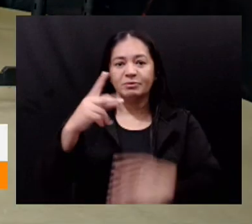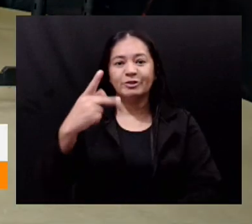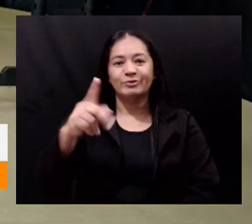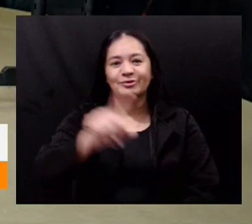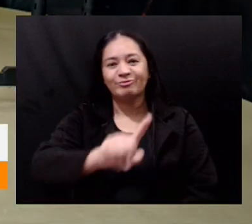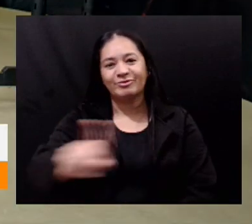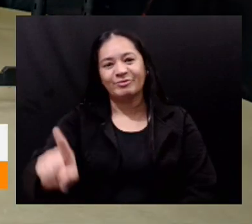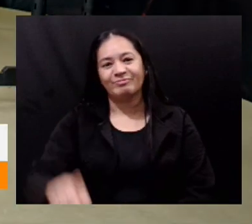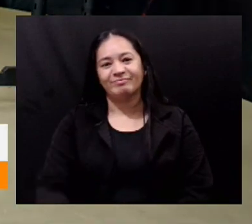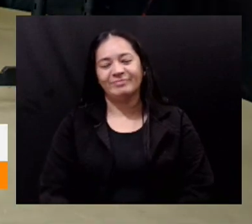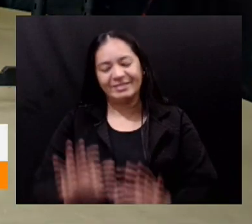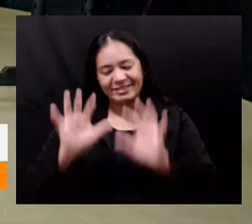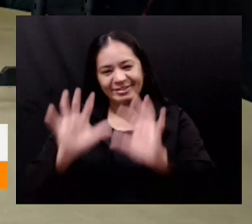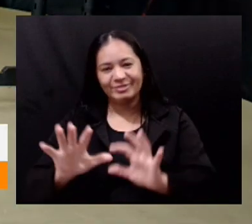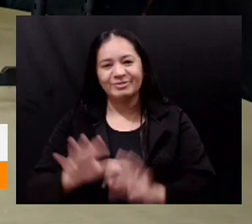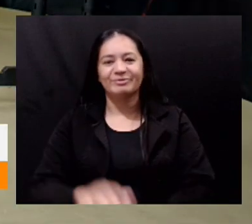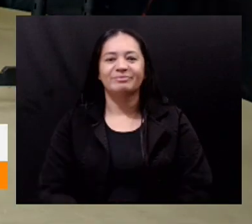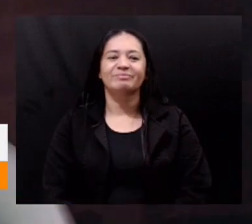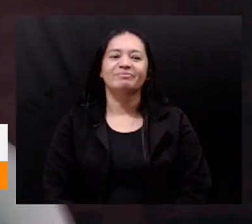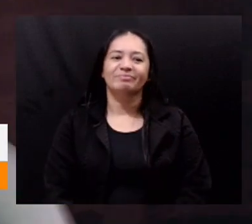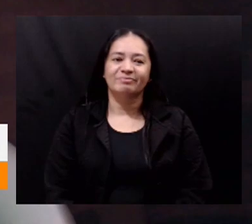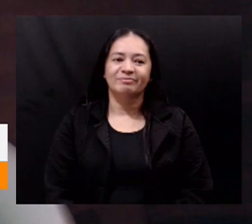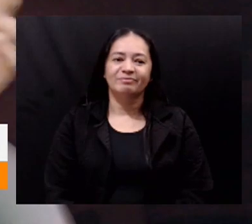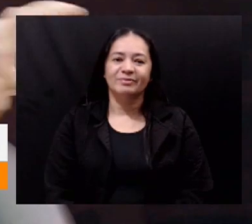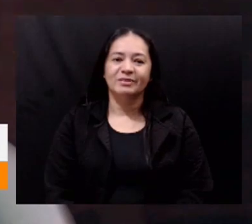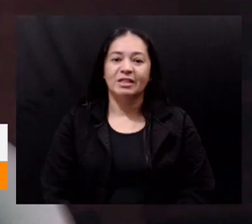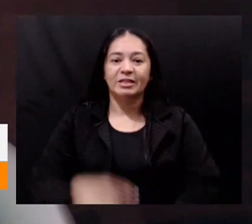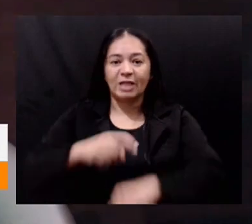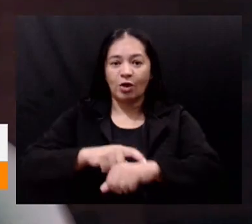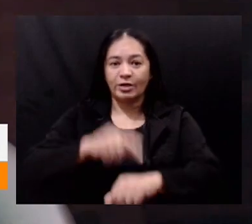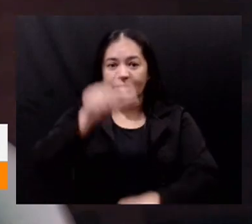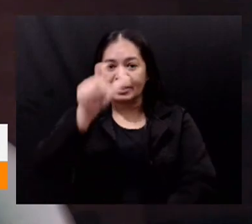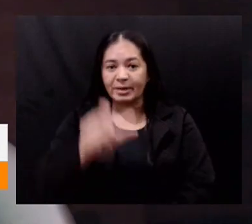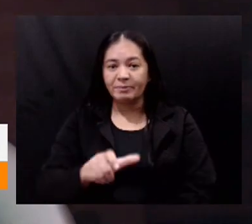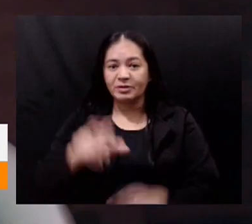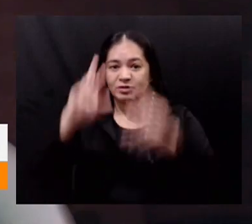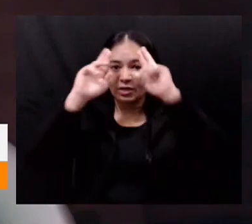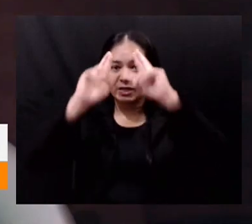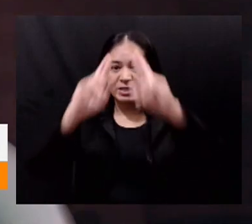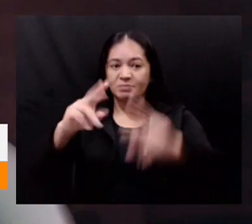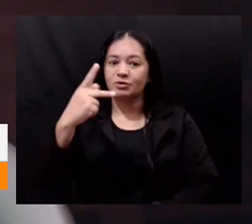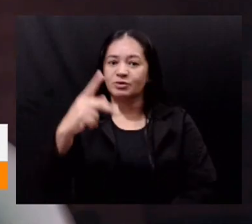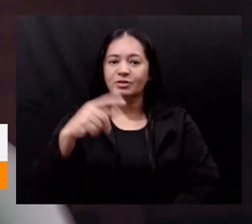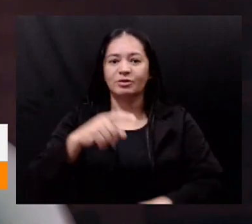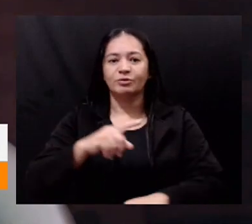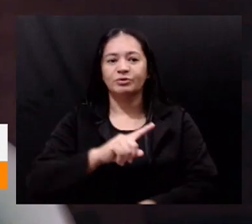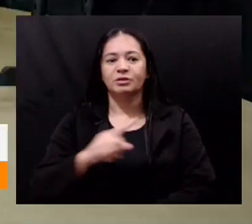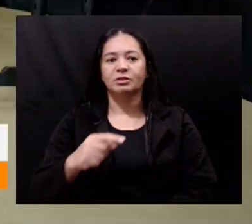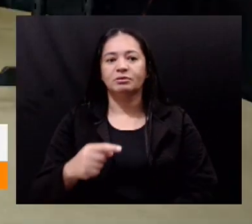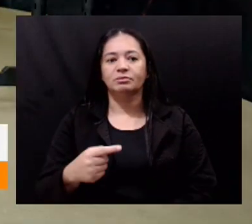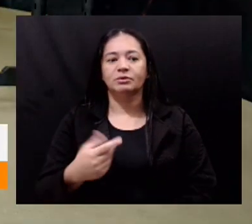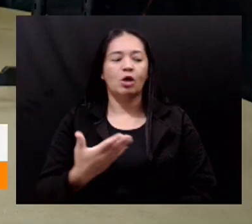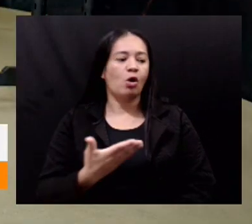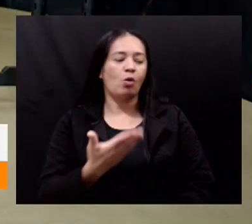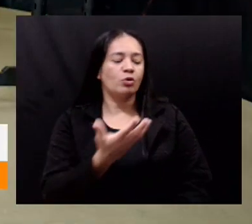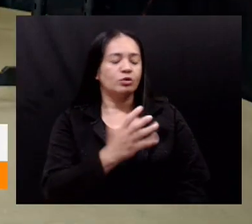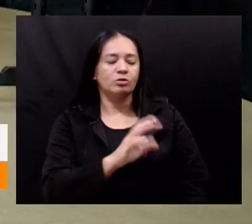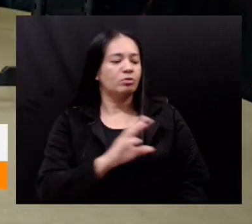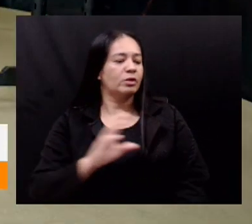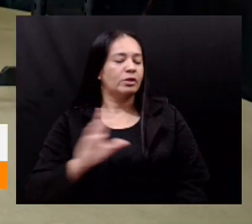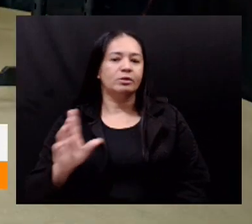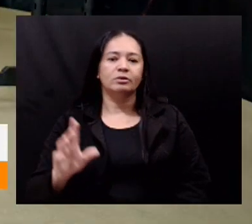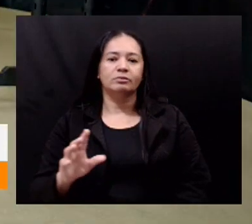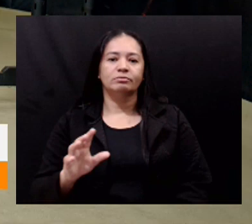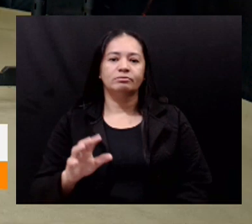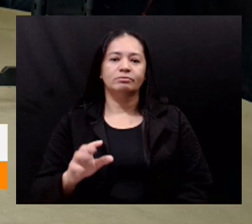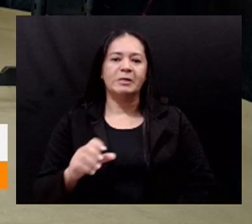isso mesmo. Uhum. É quando ela respeita aquilo que é do seu momento. Amiga, hoje eu não quero sair. E não força, E não força. né? Não E tá fica tudo E bem.